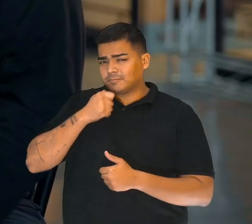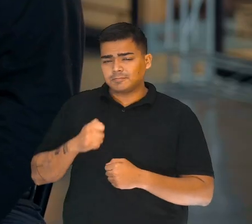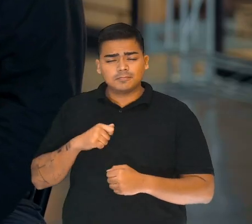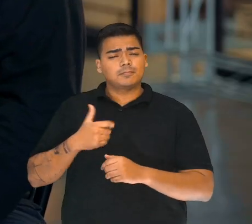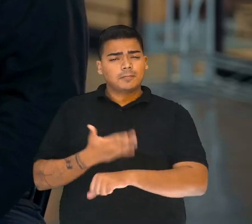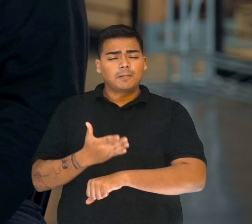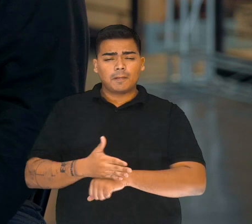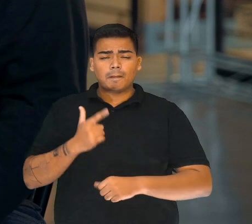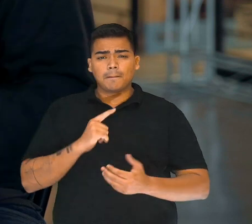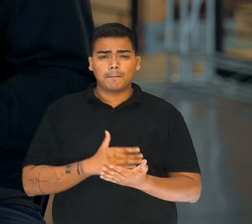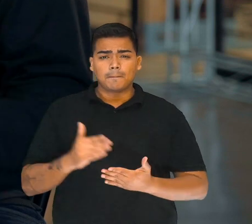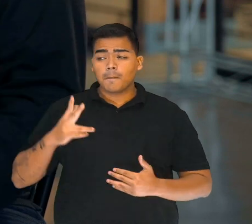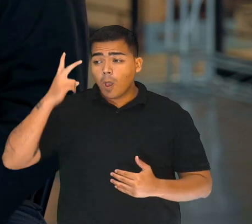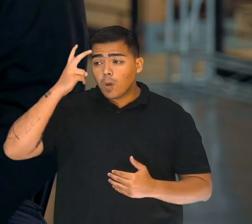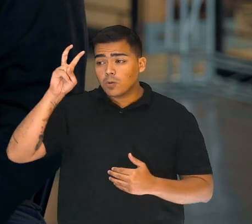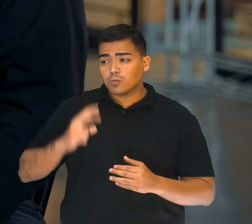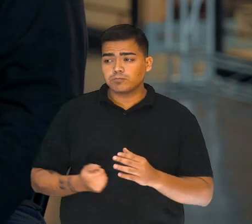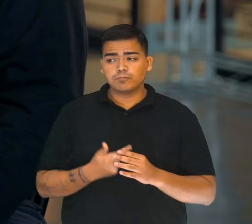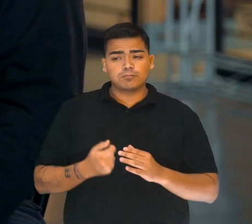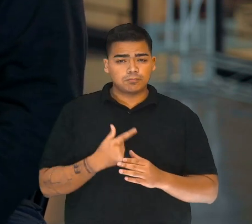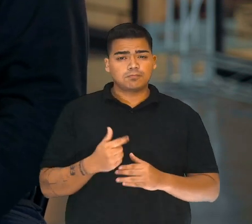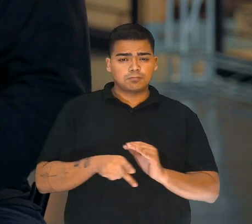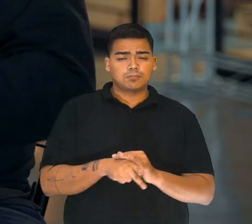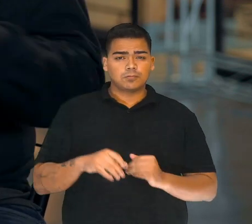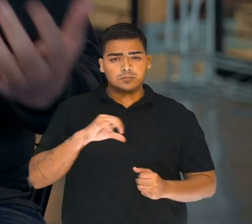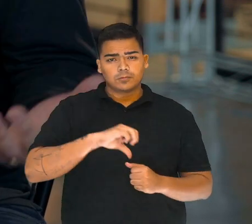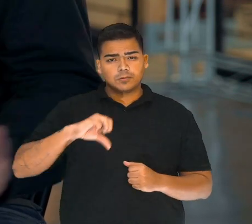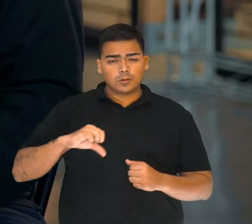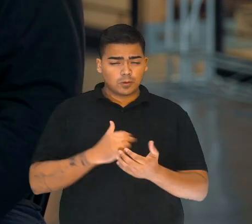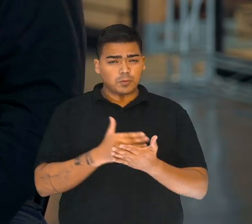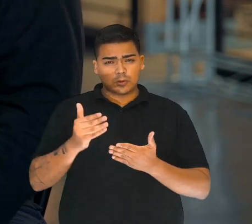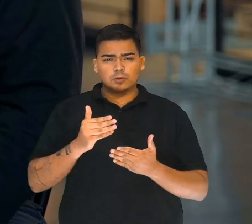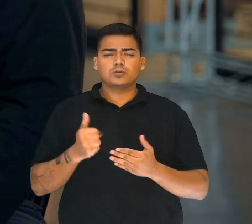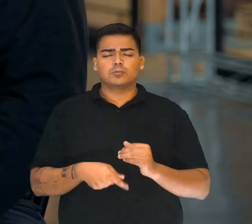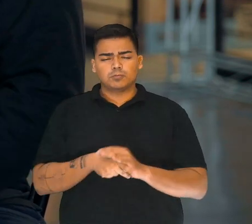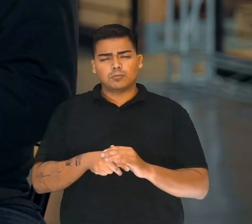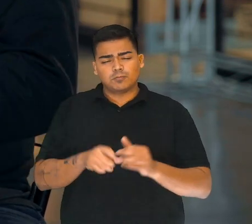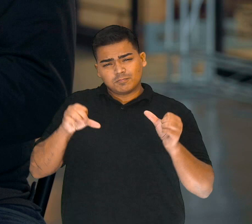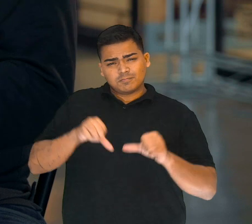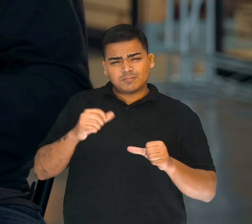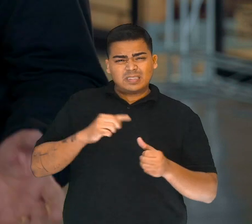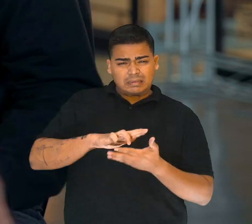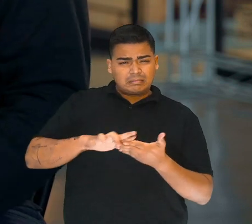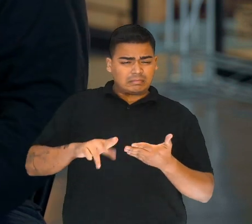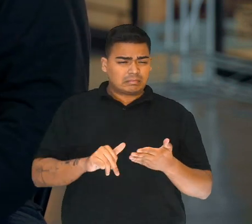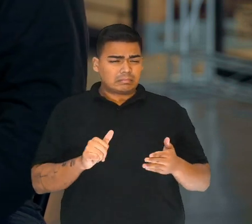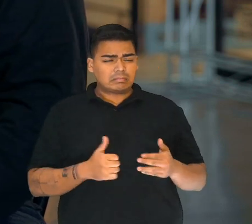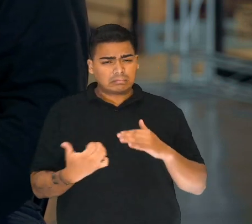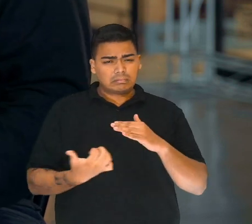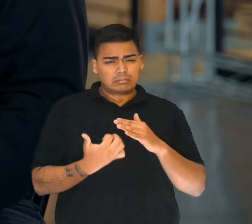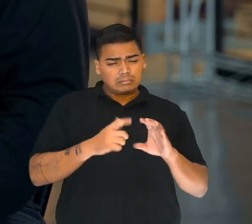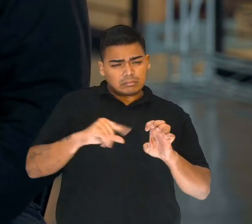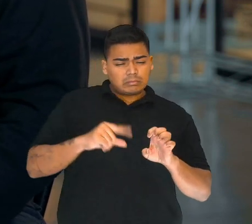aí foi surgindo, crescendo essa cultura de startups até 99. Em 99 a gente teve a grande bolha, muitos negócios morreram nessa